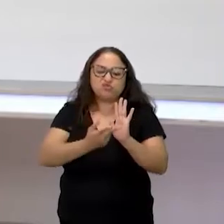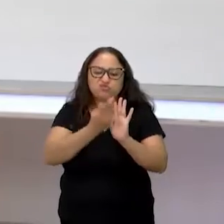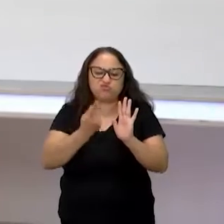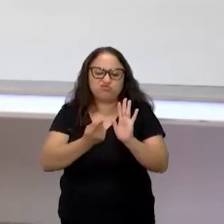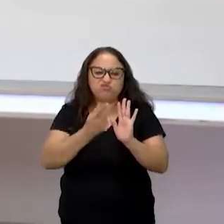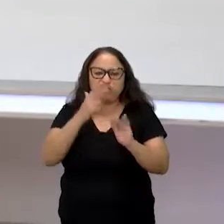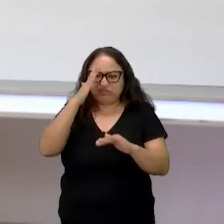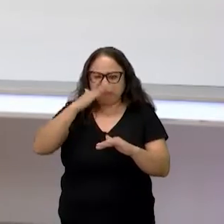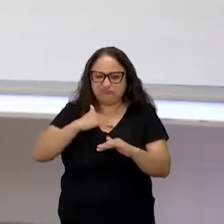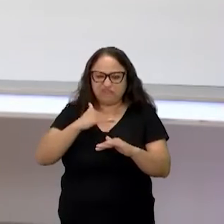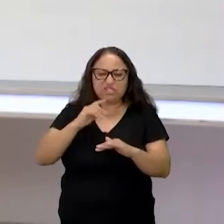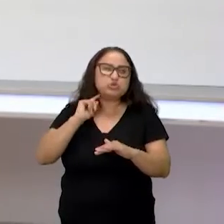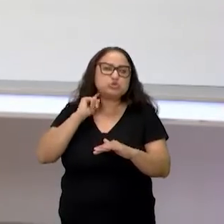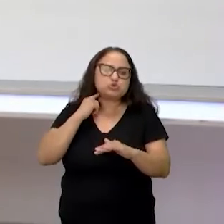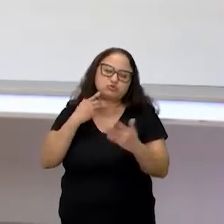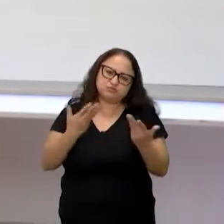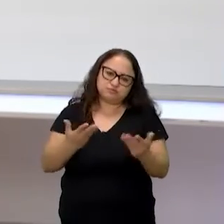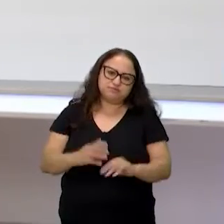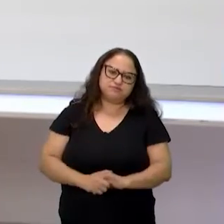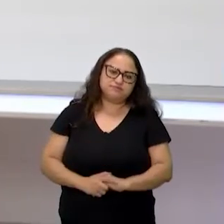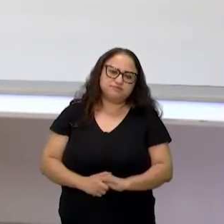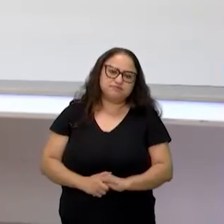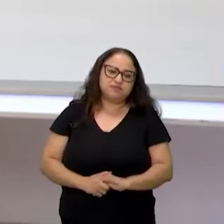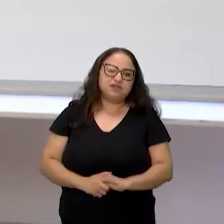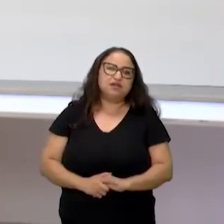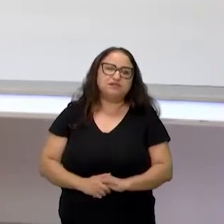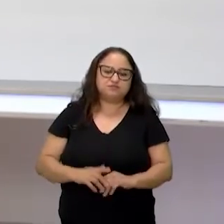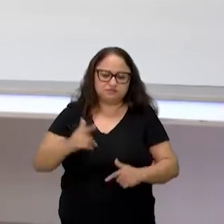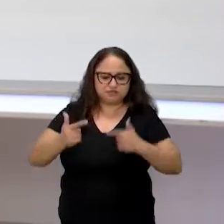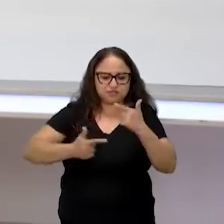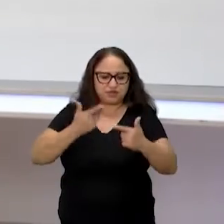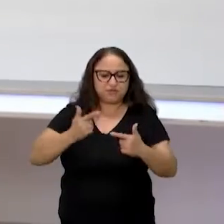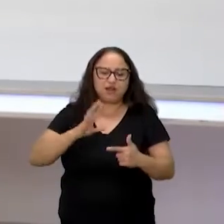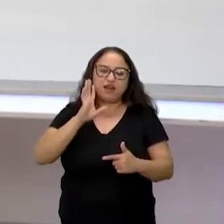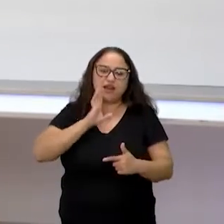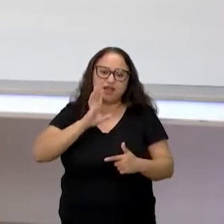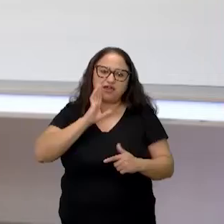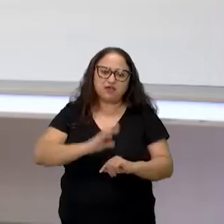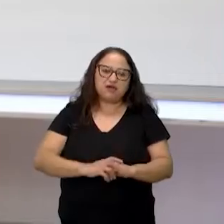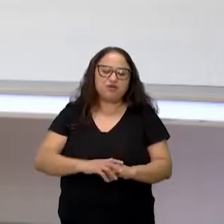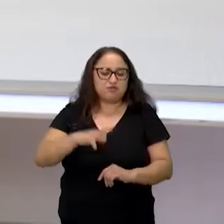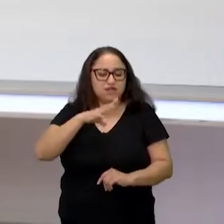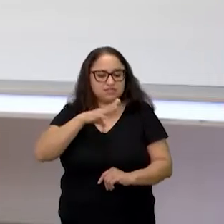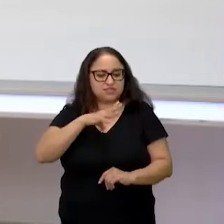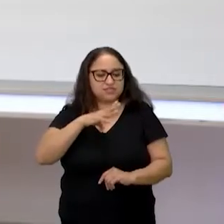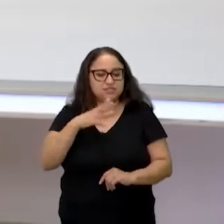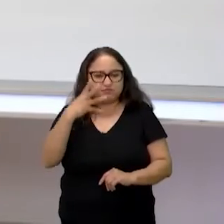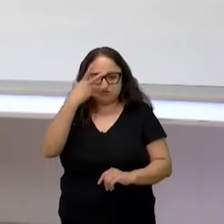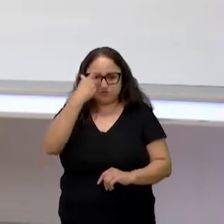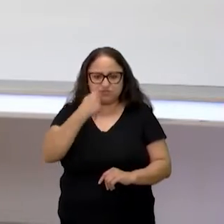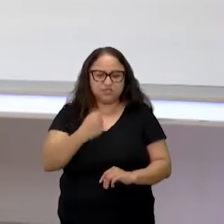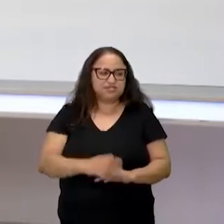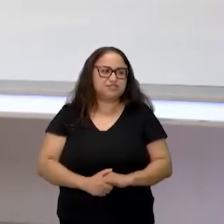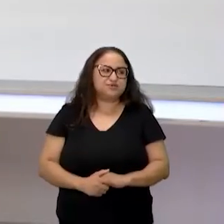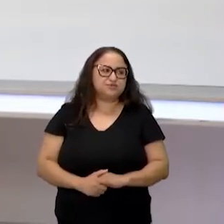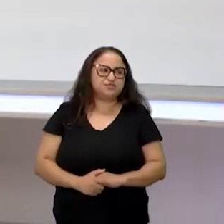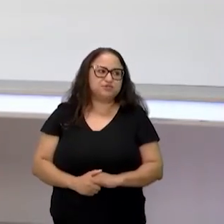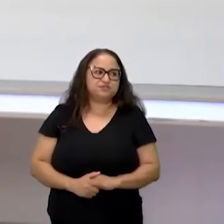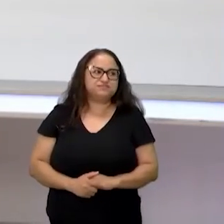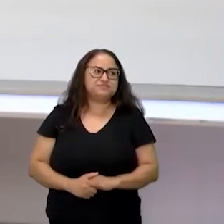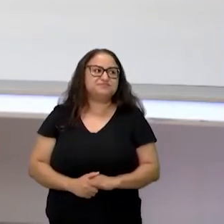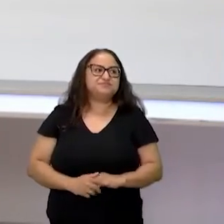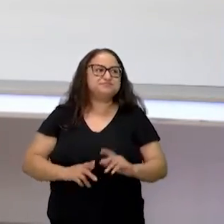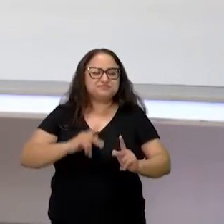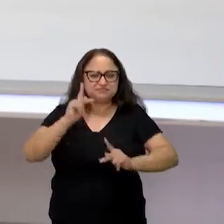pichados, né, sujos, enfim. E ficou um trabalho belíssimo, né? A cidade ficou mais bonita, a população agradeceu,